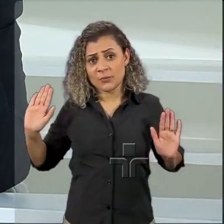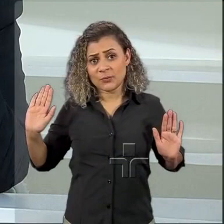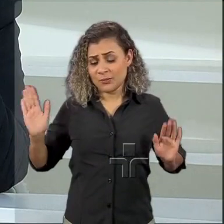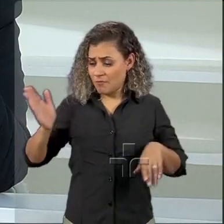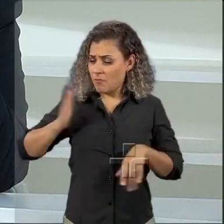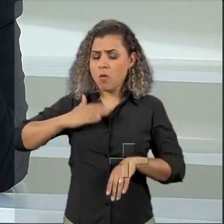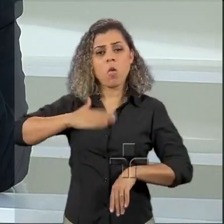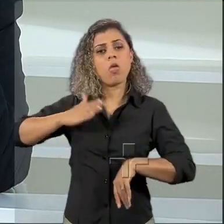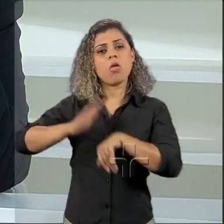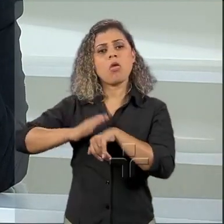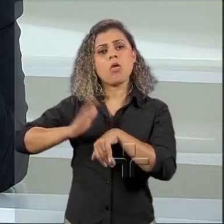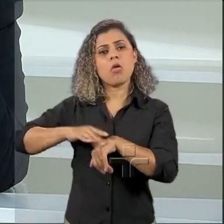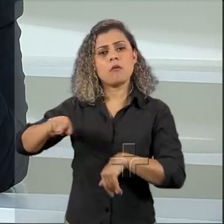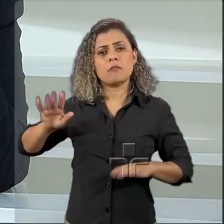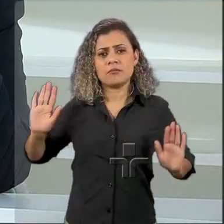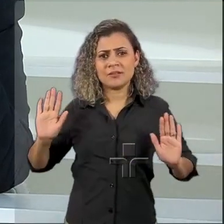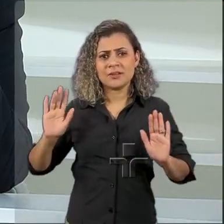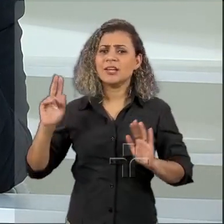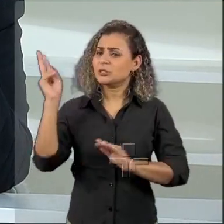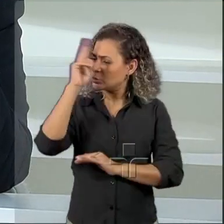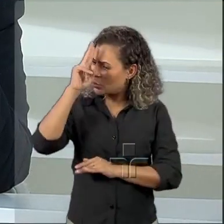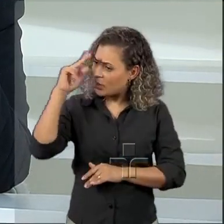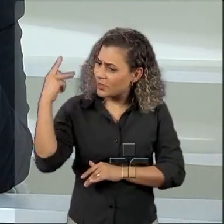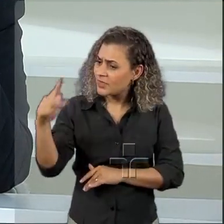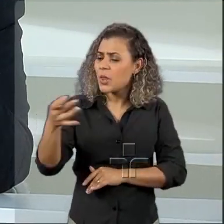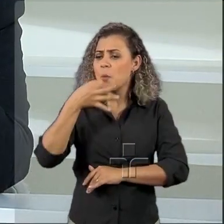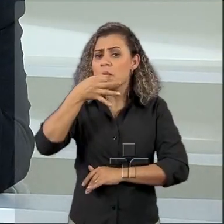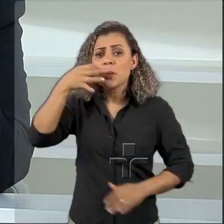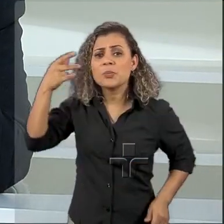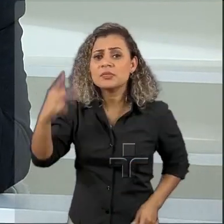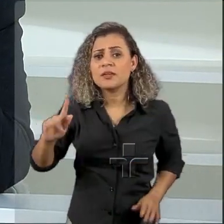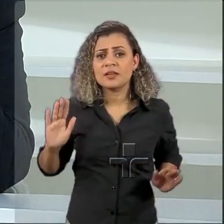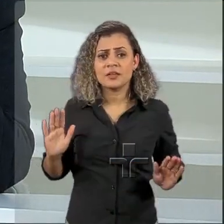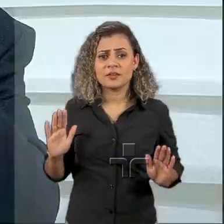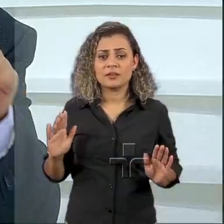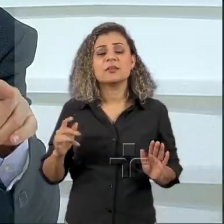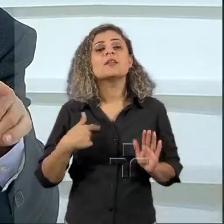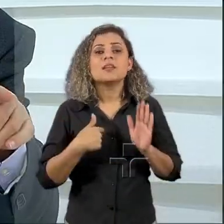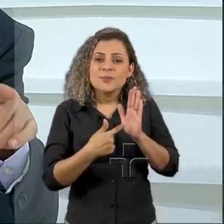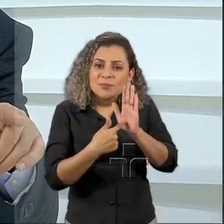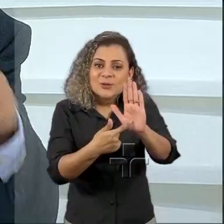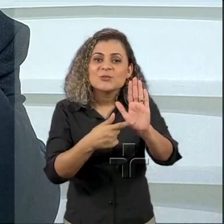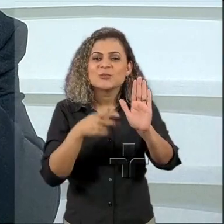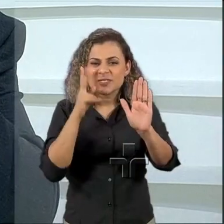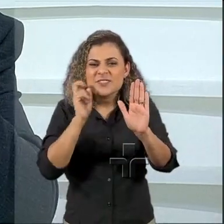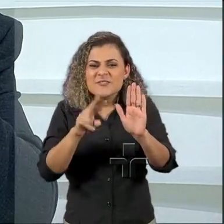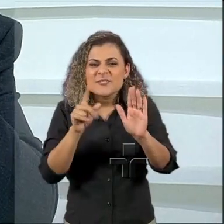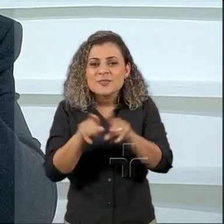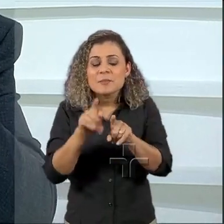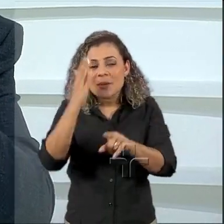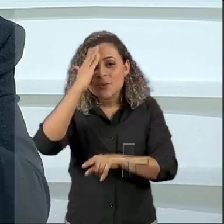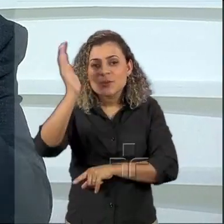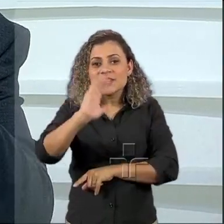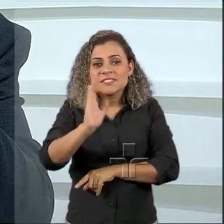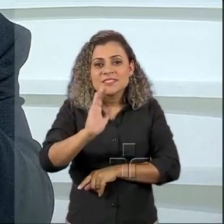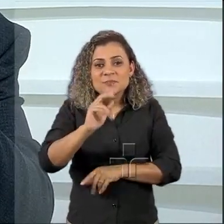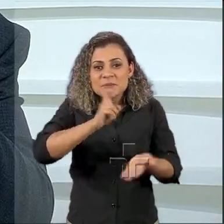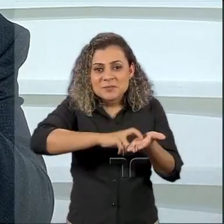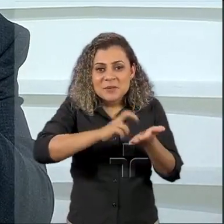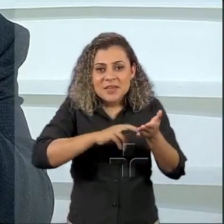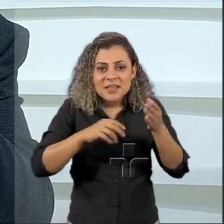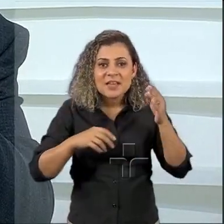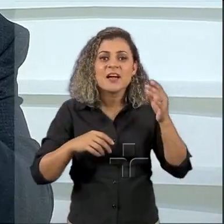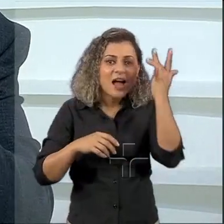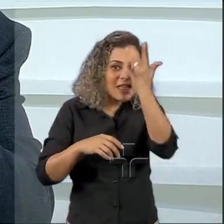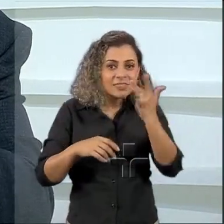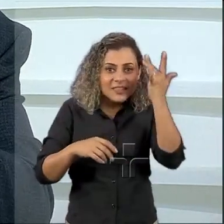com que- as conexões dele, com a história dele, com a visão de mundo Eu acho que ele dele. deu um sinal hoje, viu, quando ele foi a Curitiba hoje de manhã. Eu acho que essa é a última